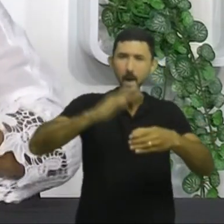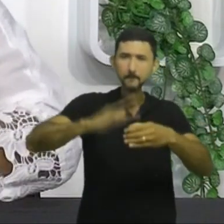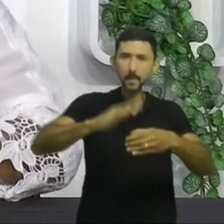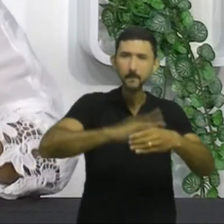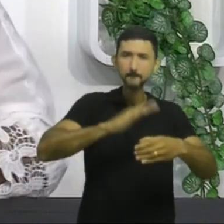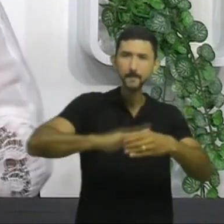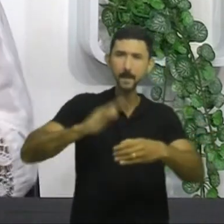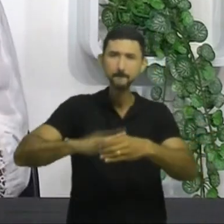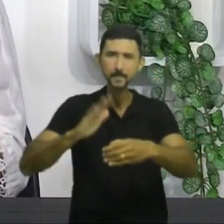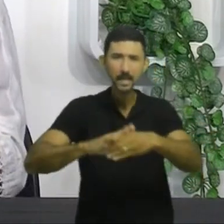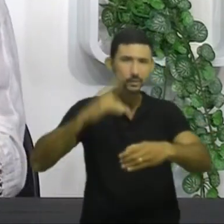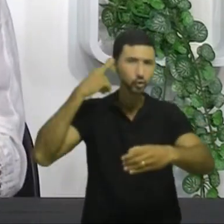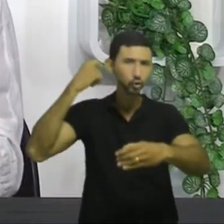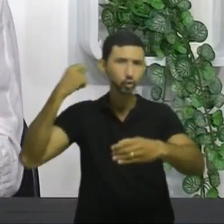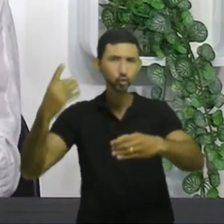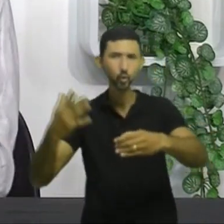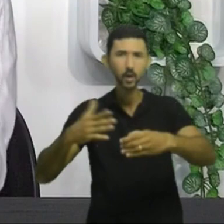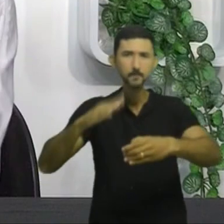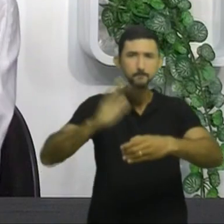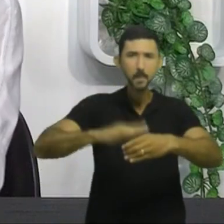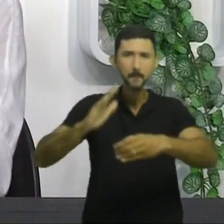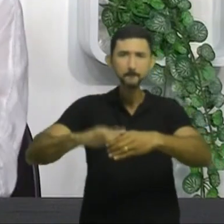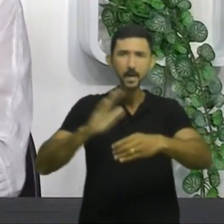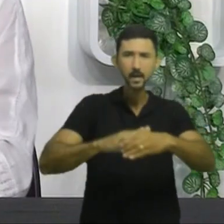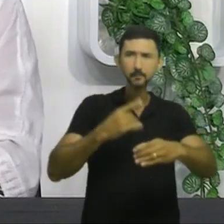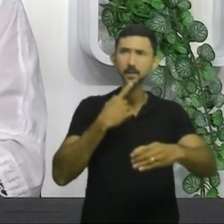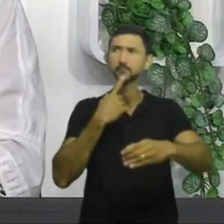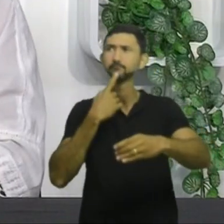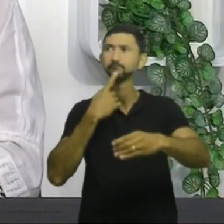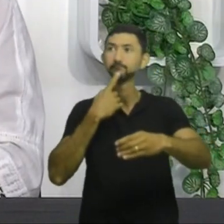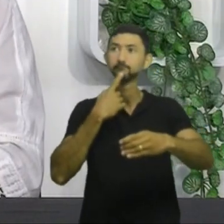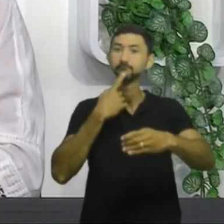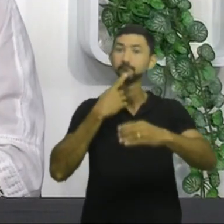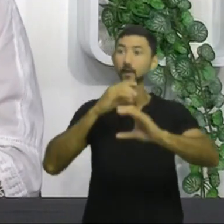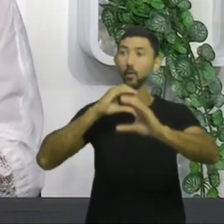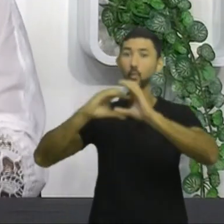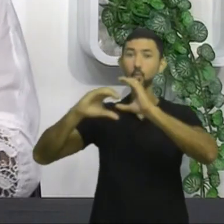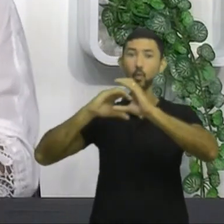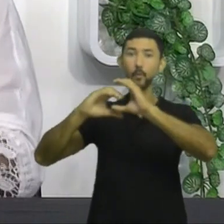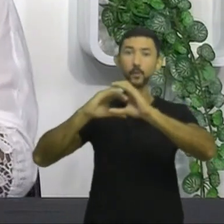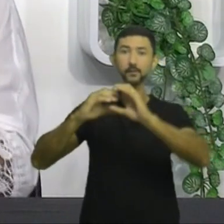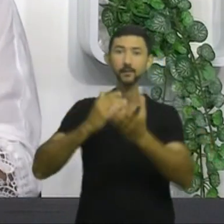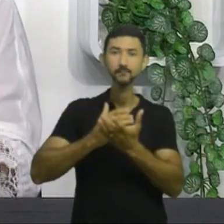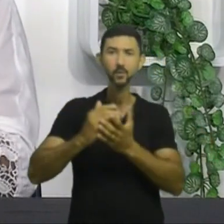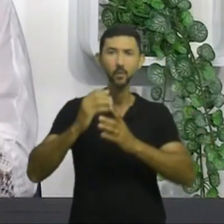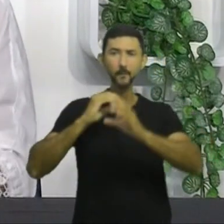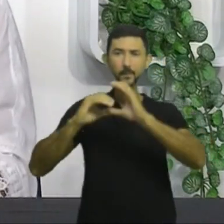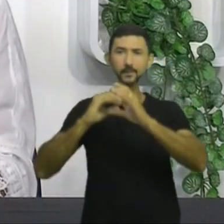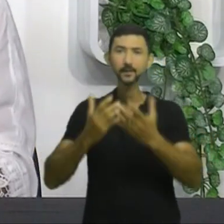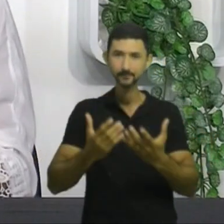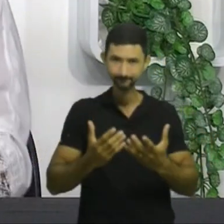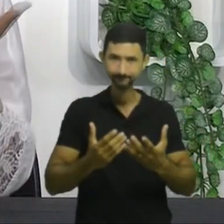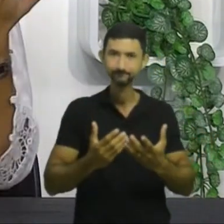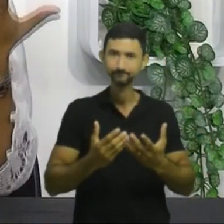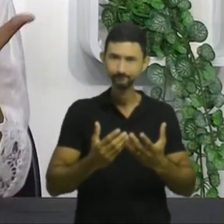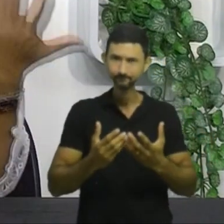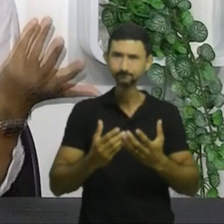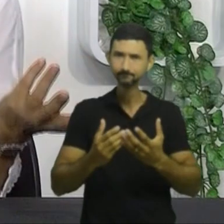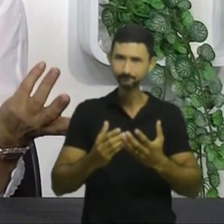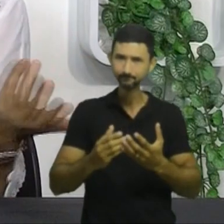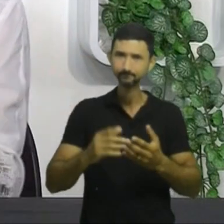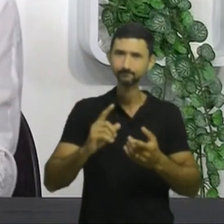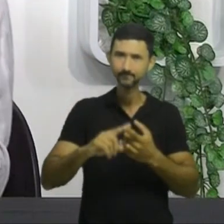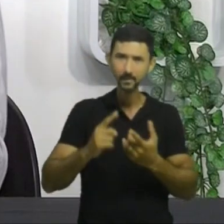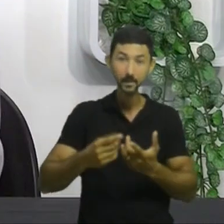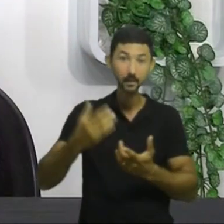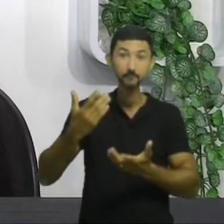saíam sons. Eles começavam a partir disso a se comunicar. Através disso, não só muito antes da